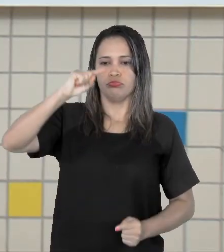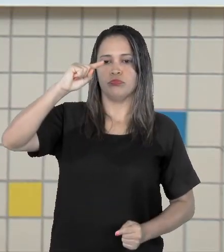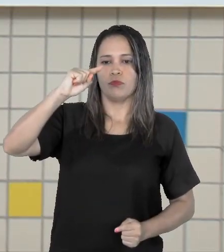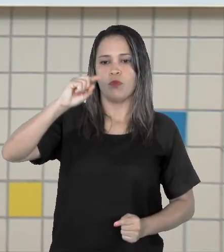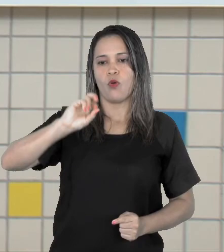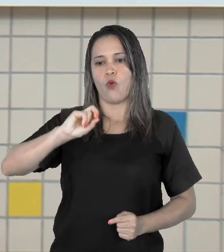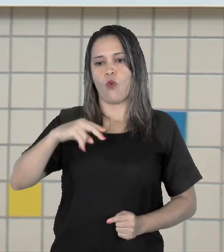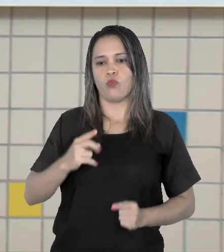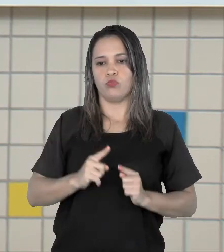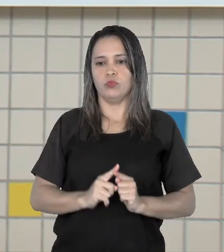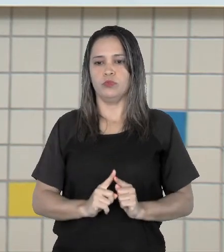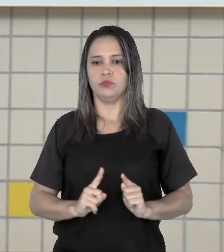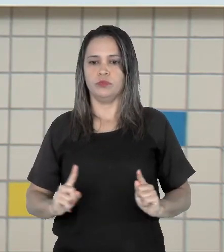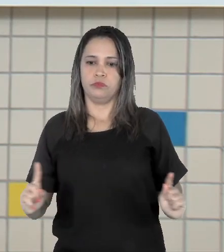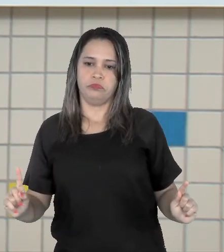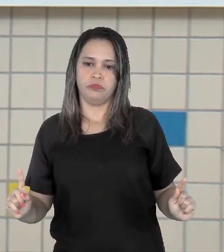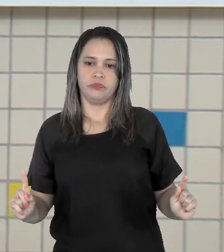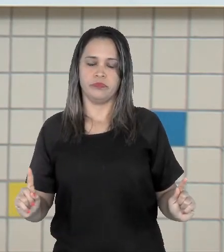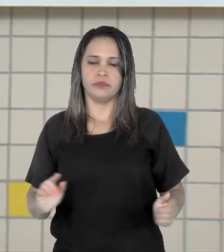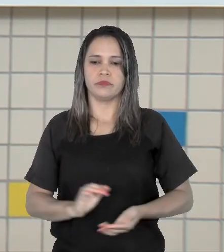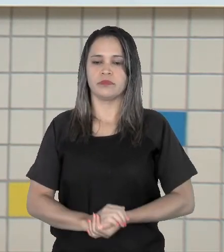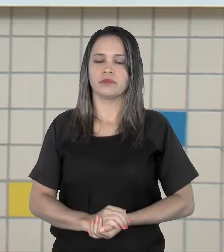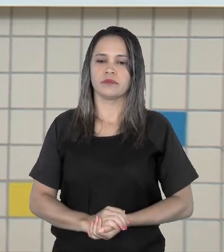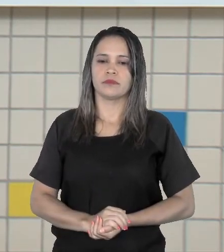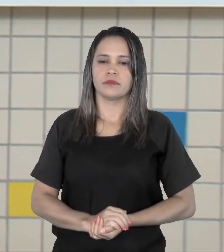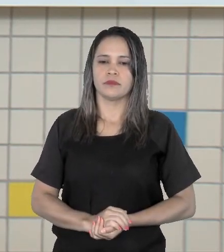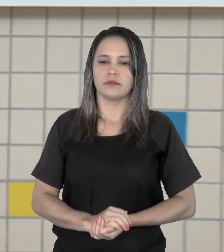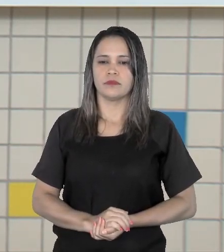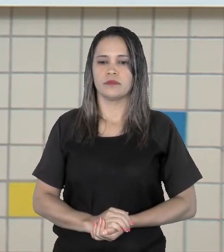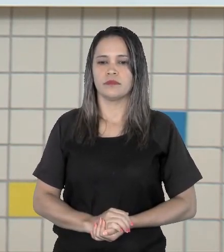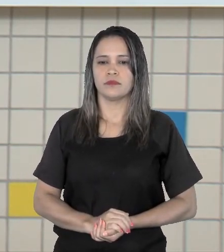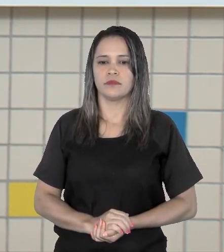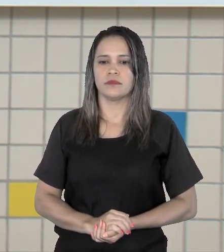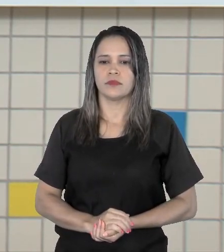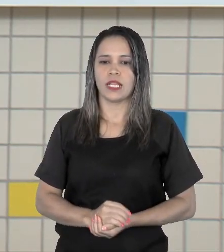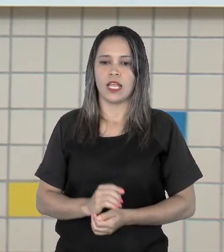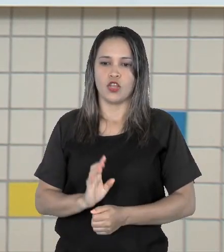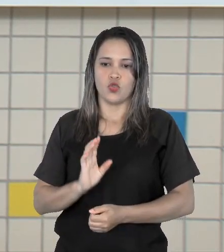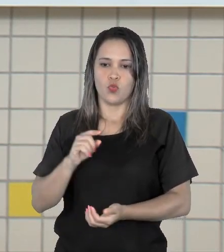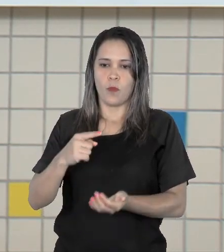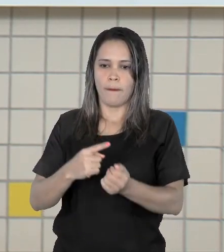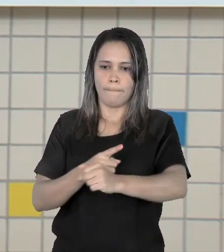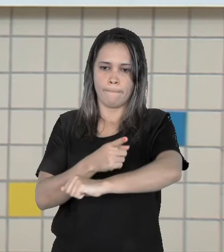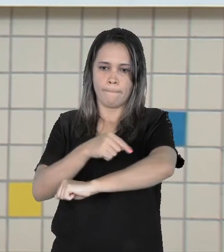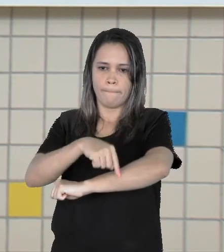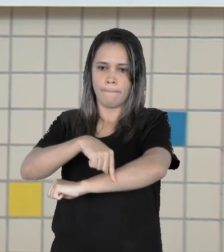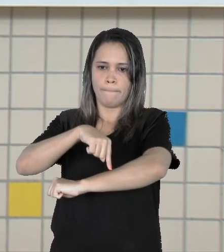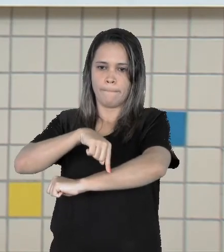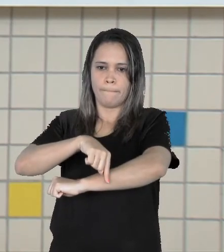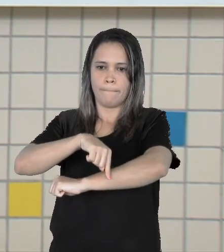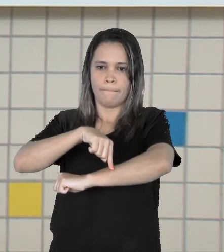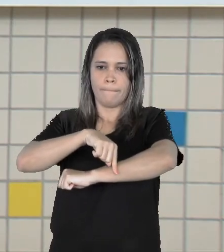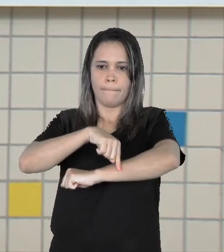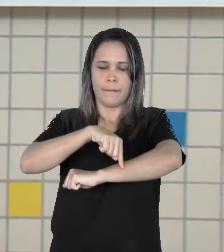ou na horizontal, que é deitado. E no centro dela está o